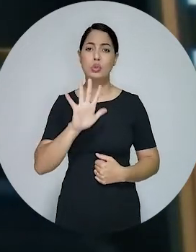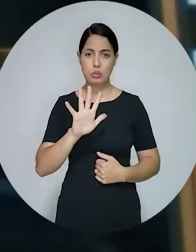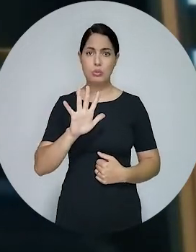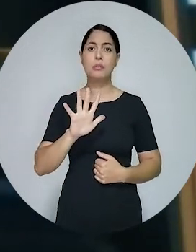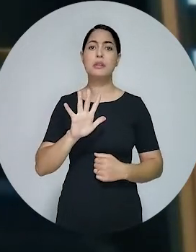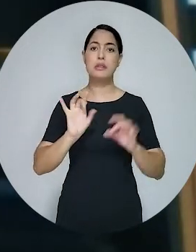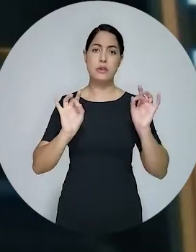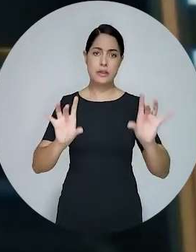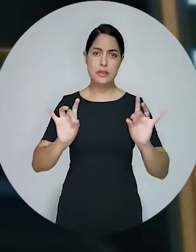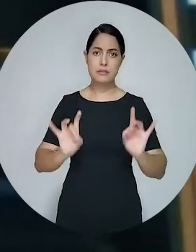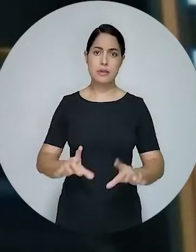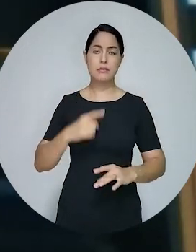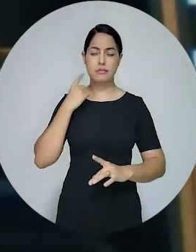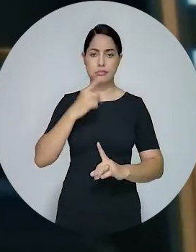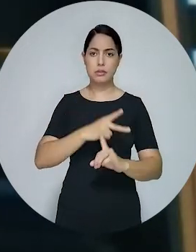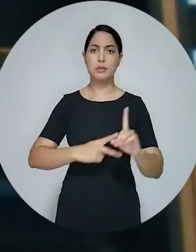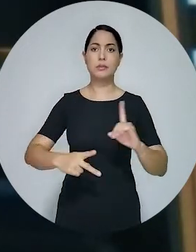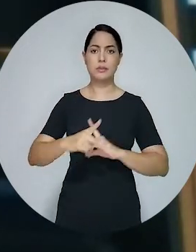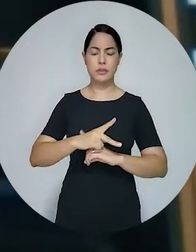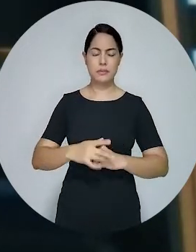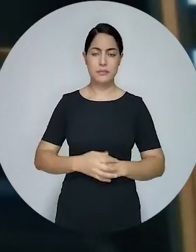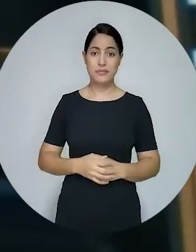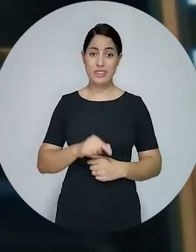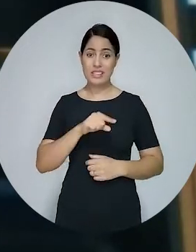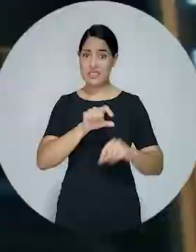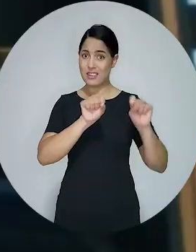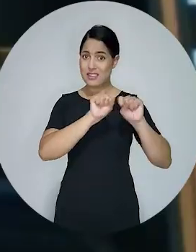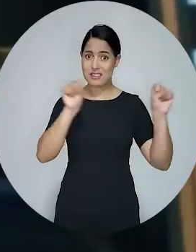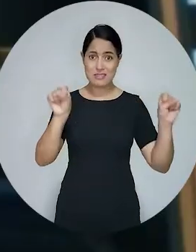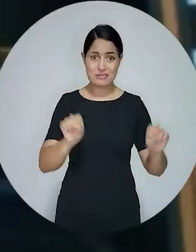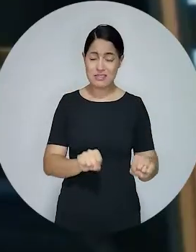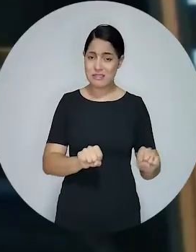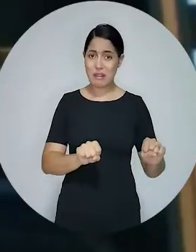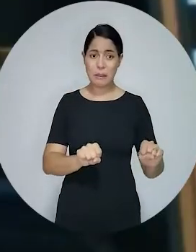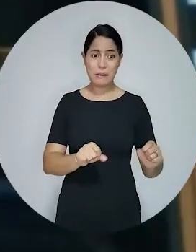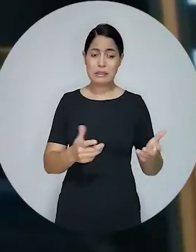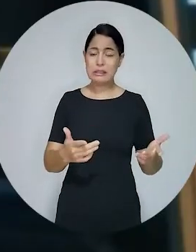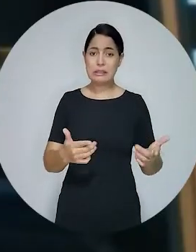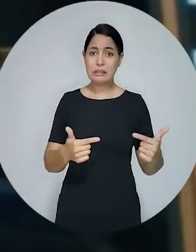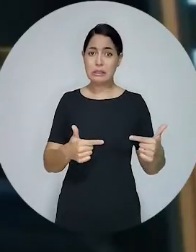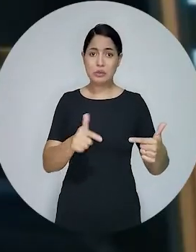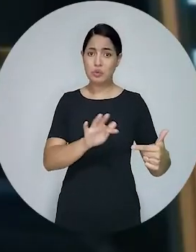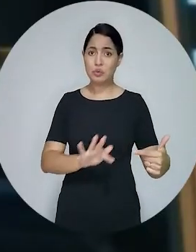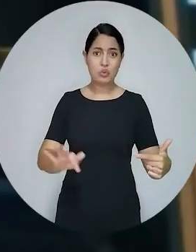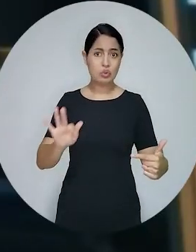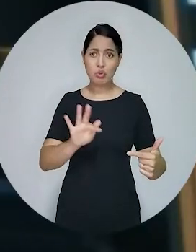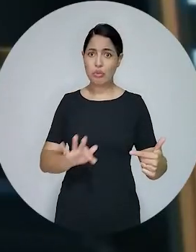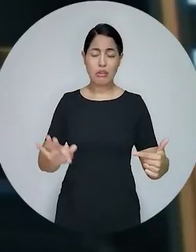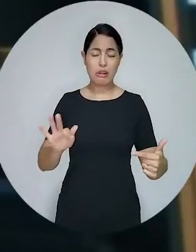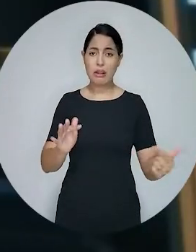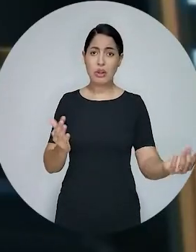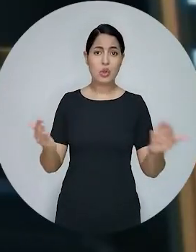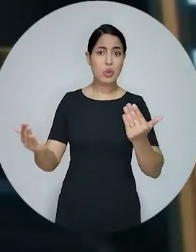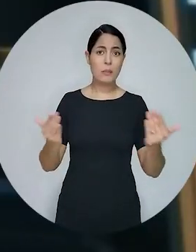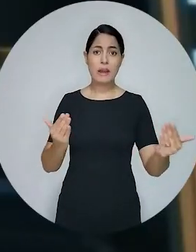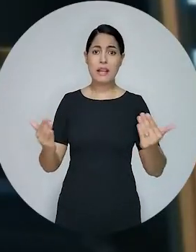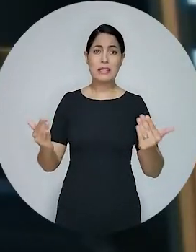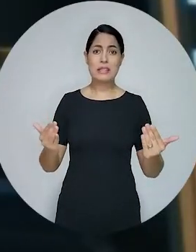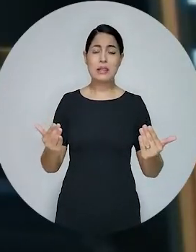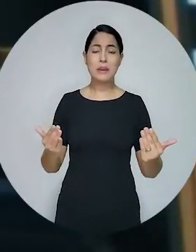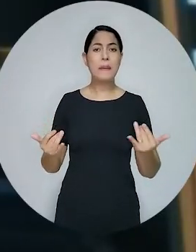brasileira e aí, no caso específico, para a advocacia previdenciária. A indisponibilidade desses sistemas, se a gente fizesse aí